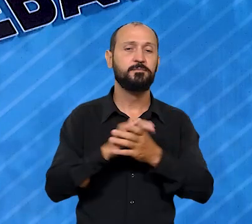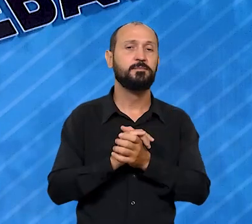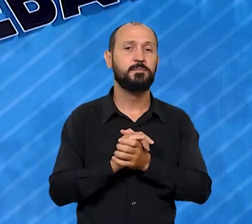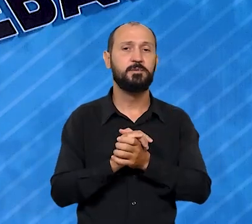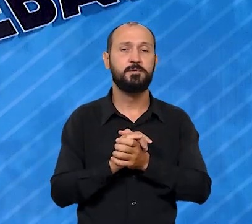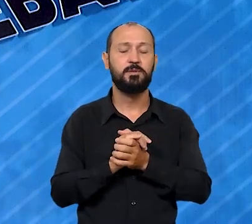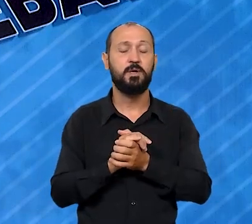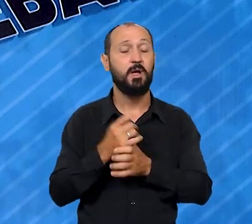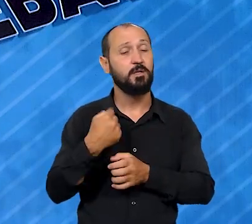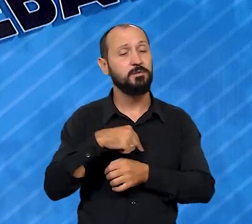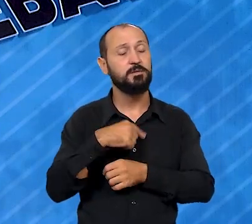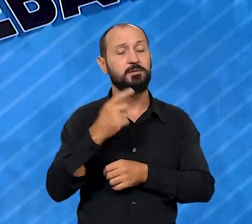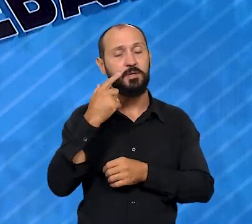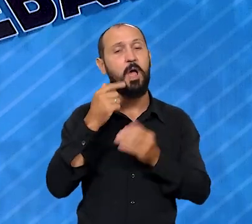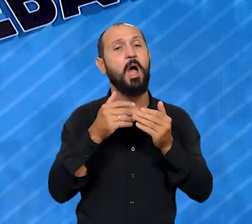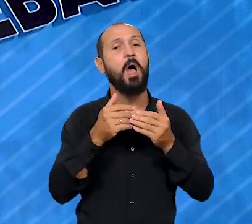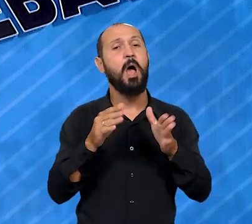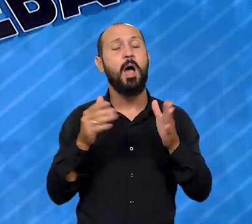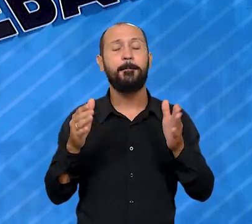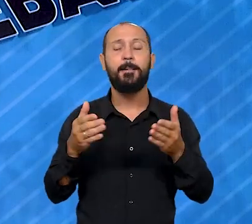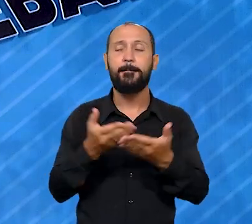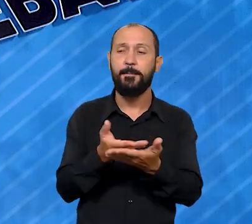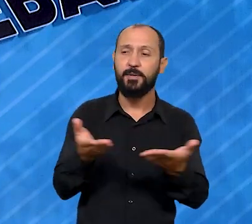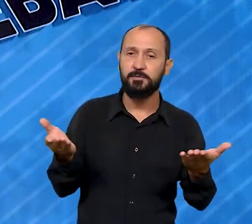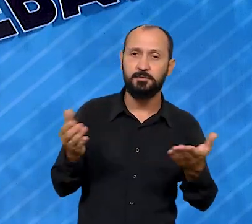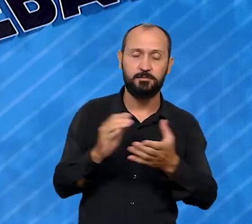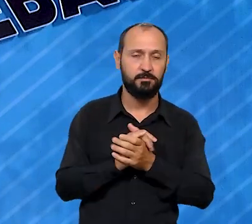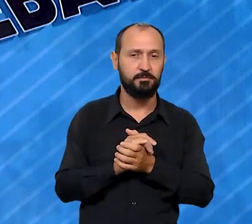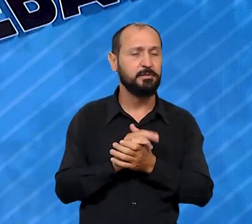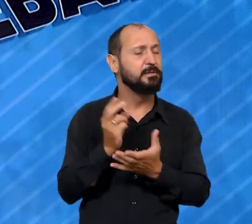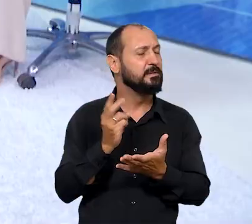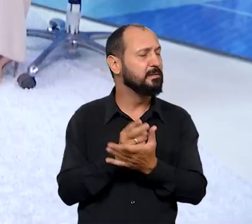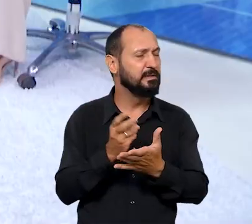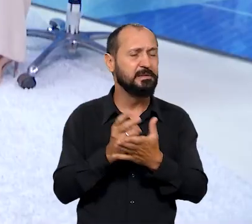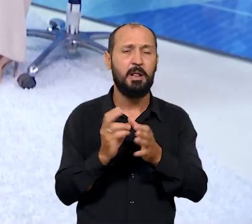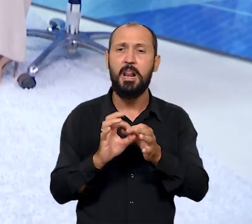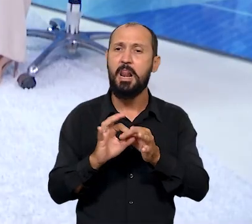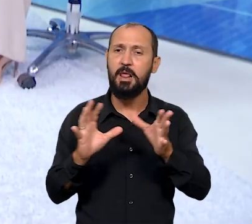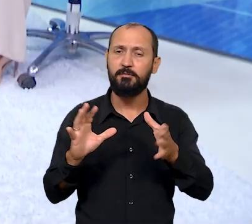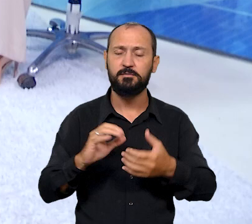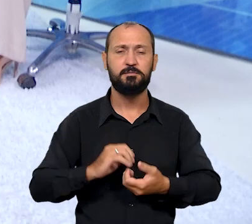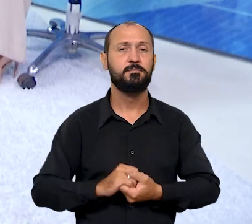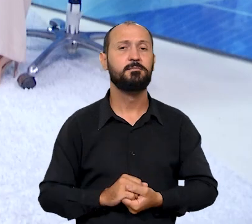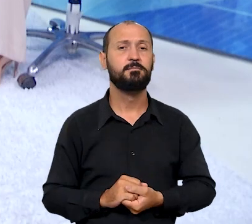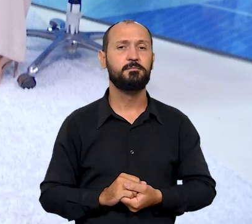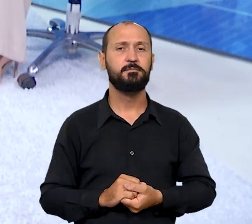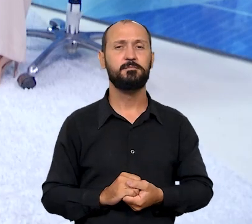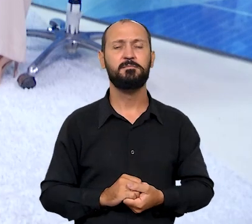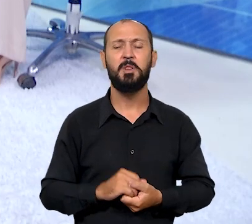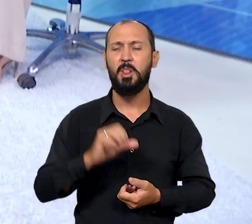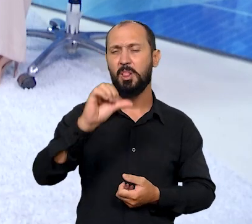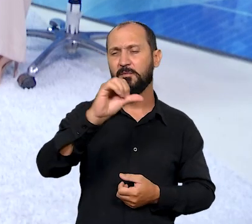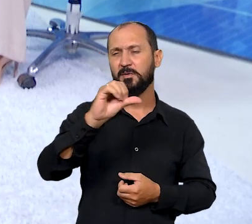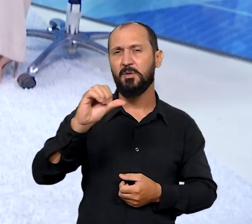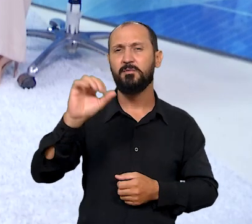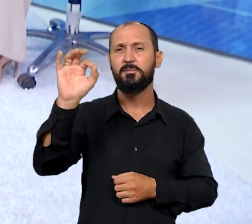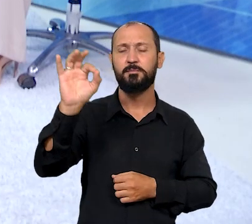faz evento, por exemplo, Silvia, a gente geralmente abre ao público. E são eventos que